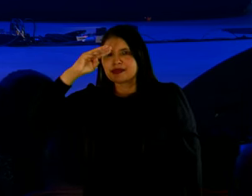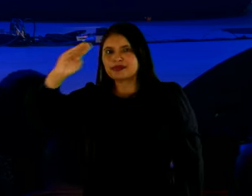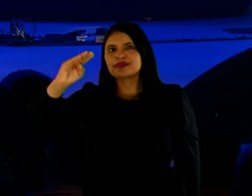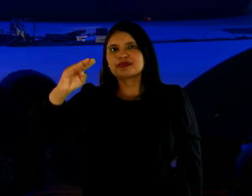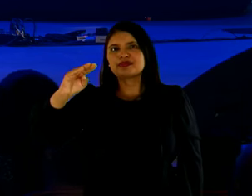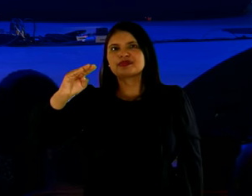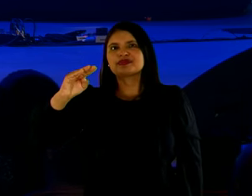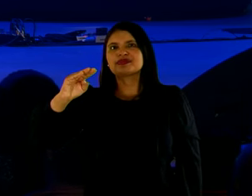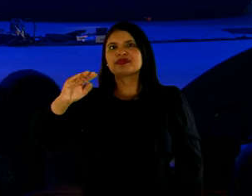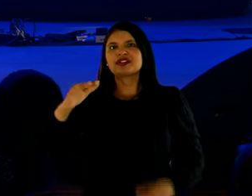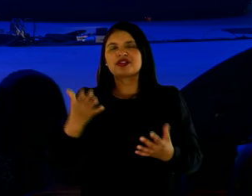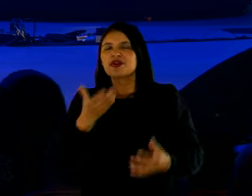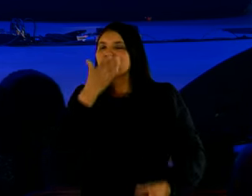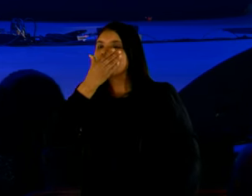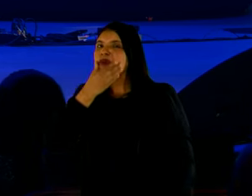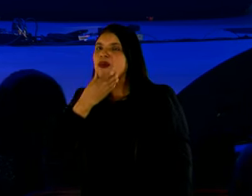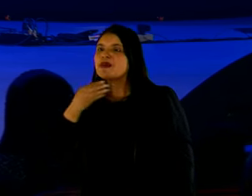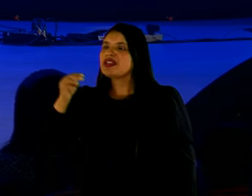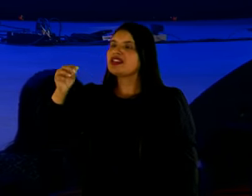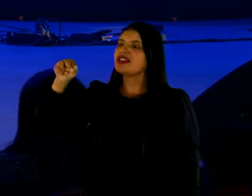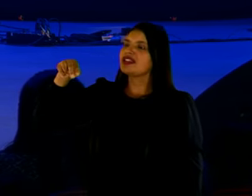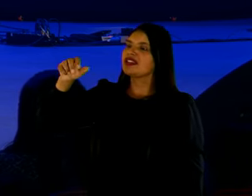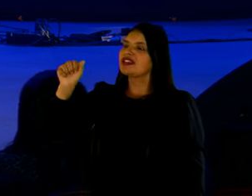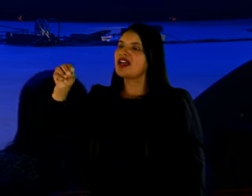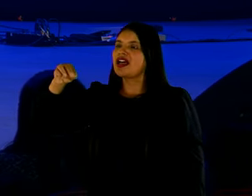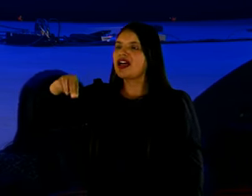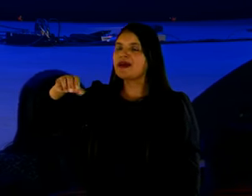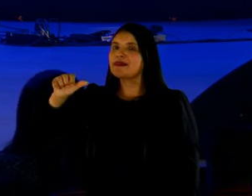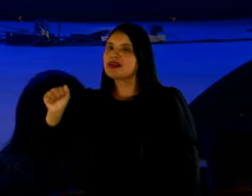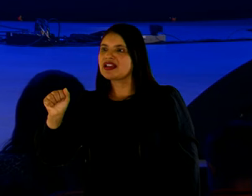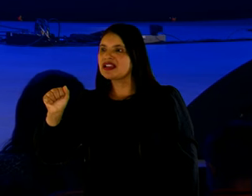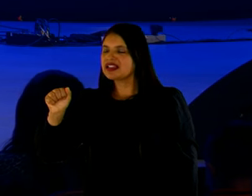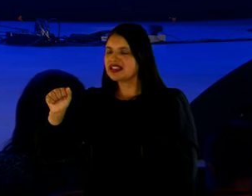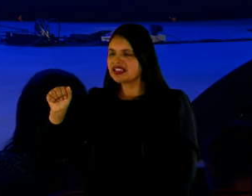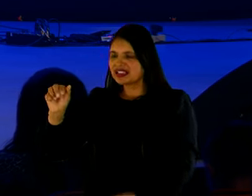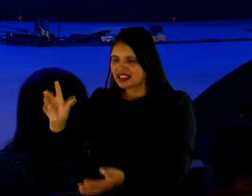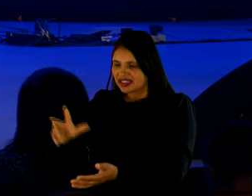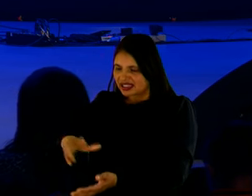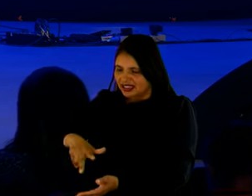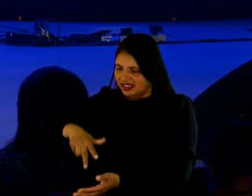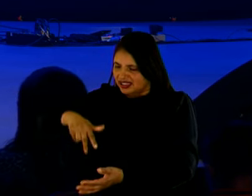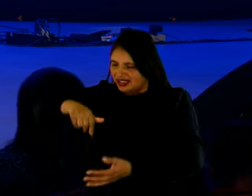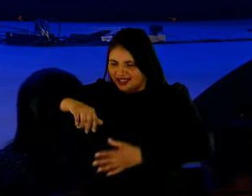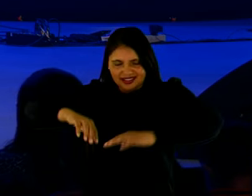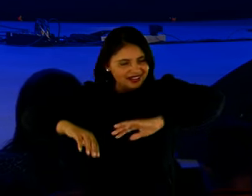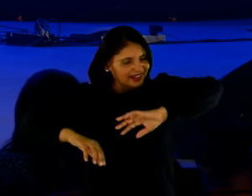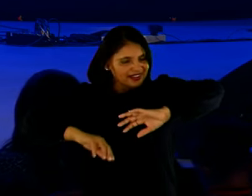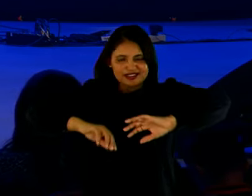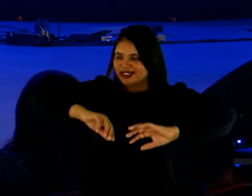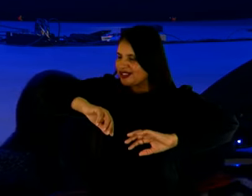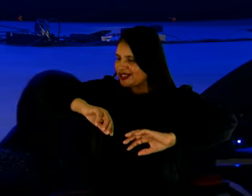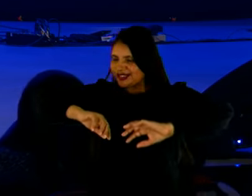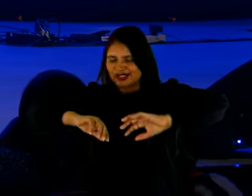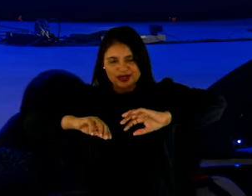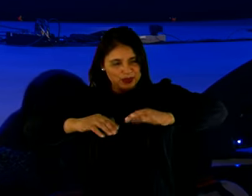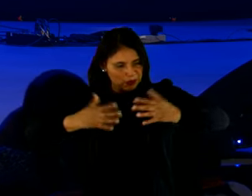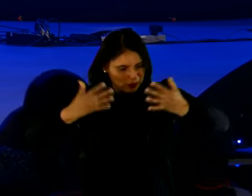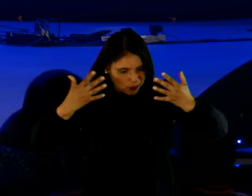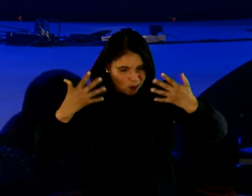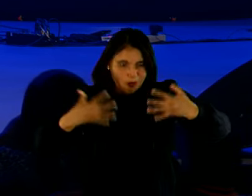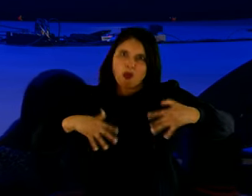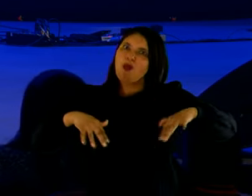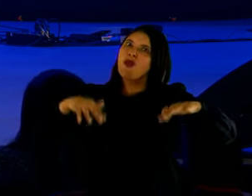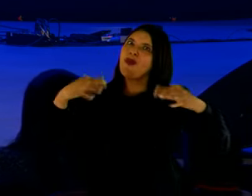Quando Namã sai daquele rio que ele disse que era barrento e ele olha para ele, a Bíblia diz que